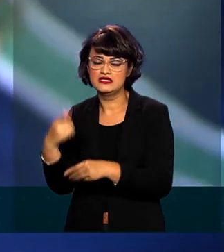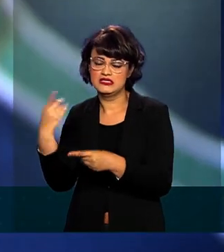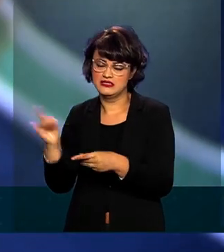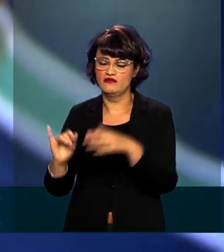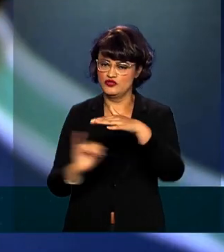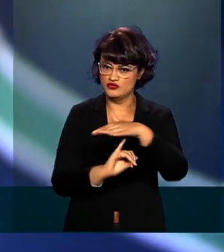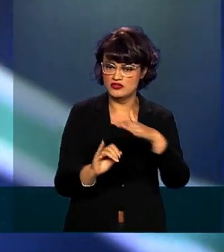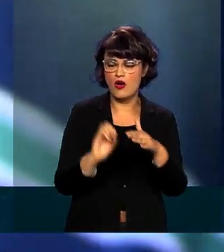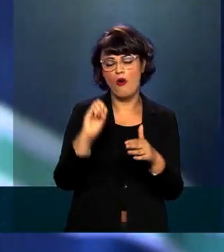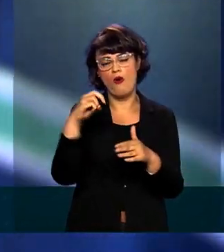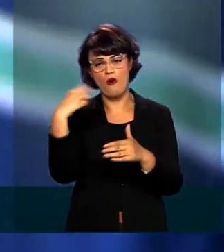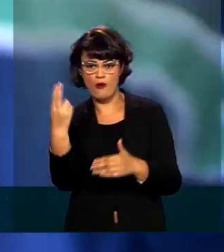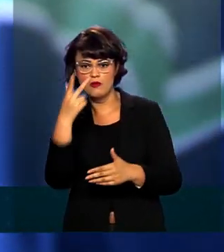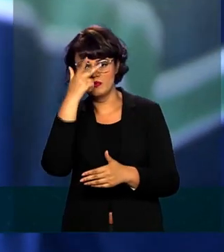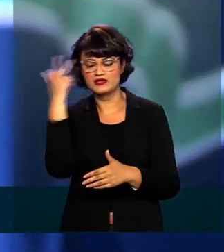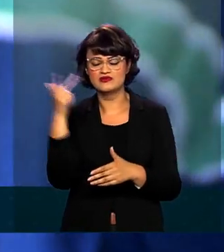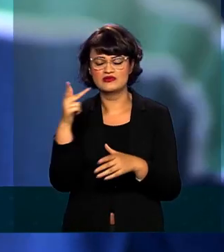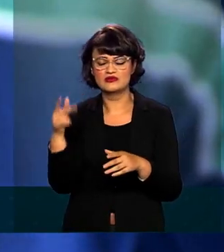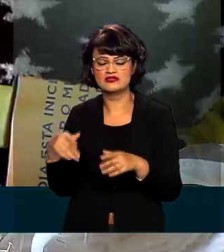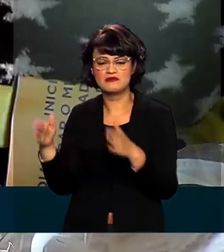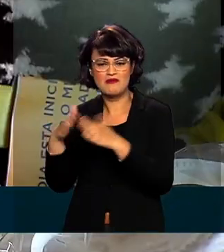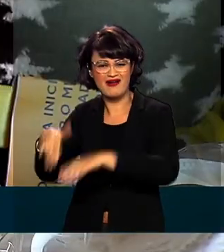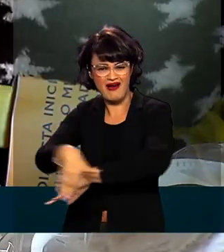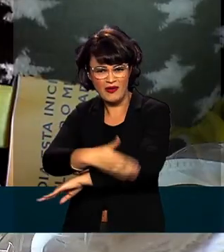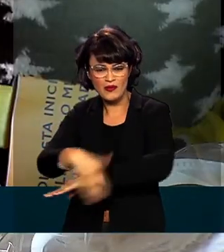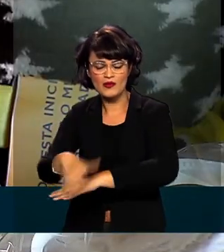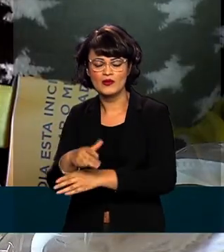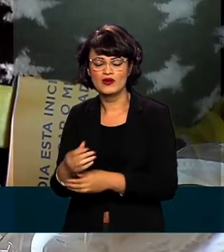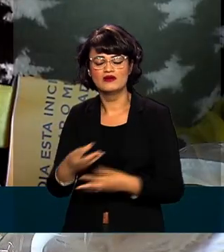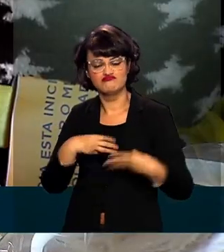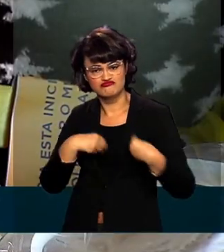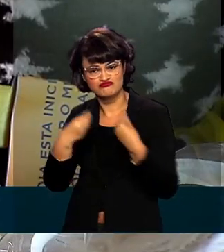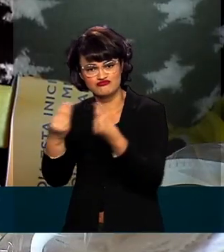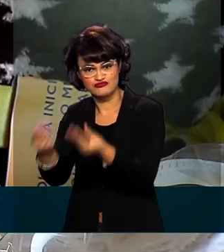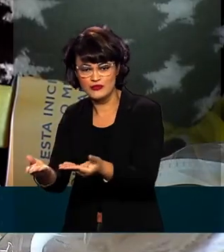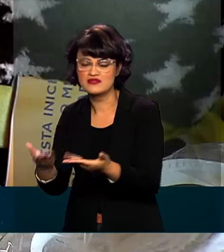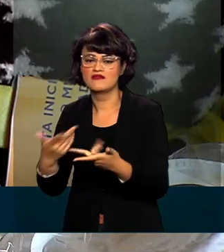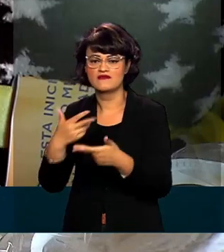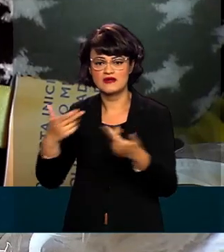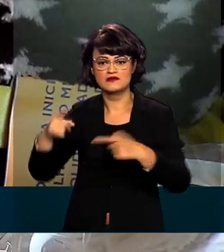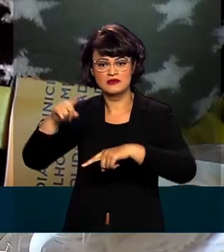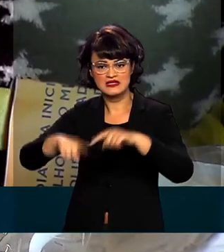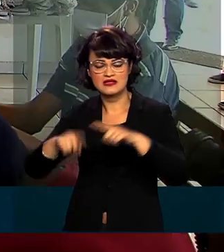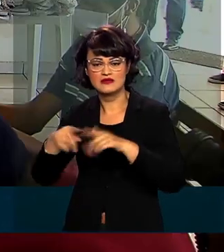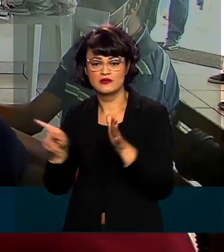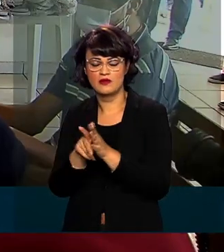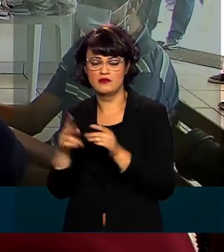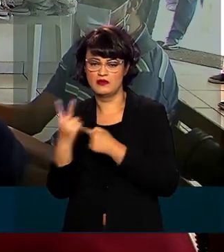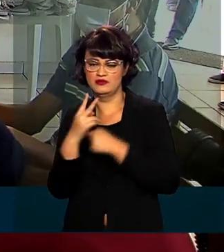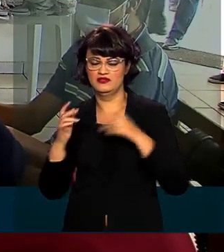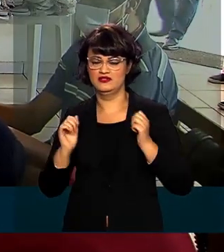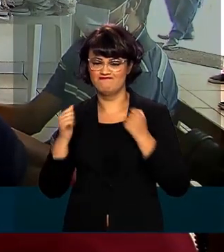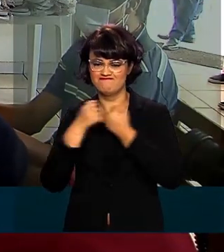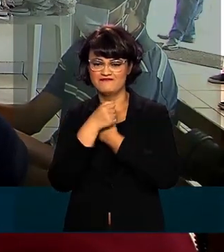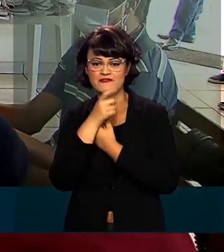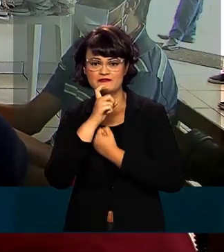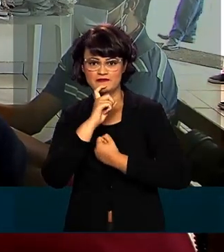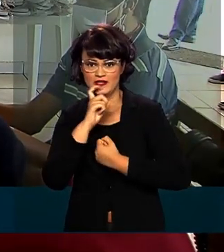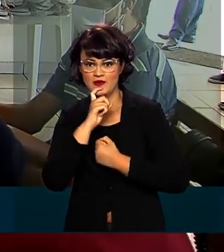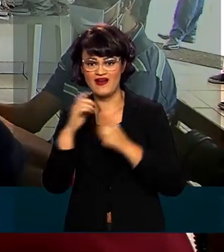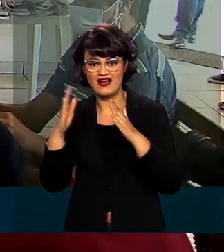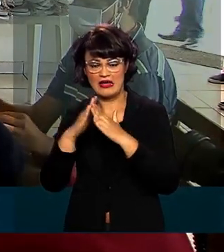instituições, quanto as pessoas em situação de rua. Foi a primeira doação de itens para o frio que esta Casa de Acolhimento de